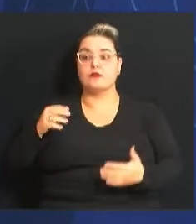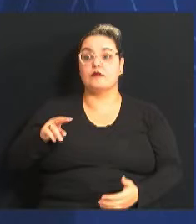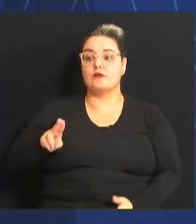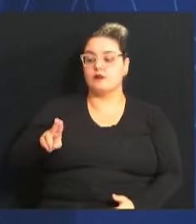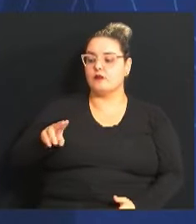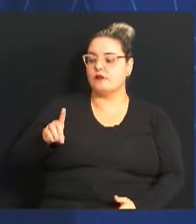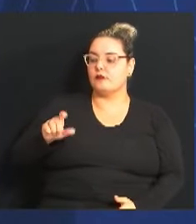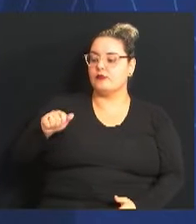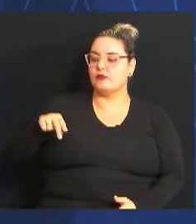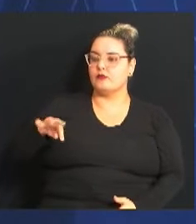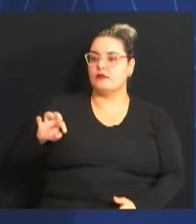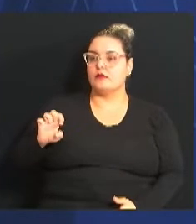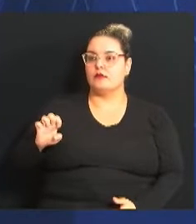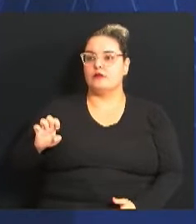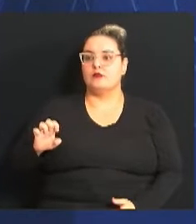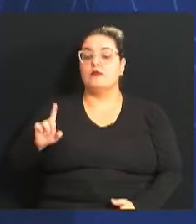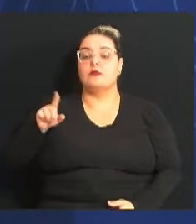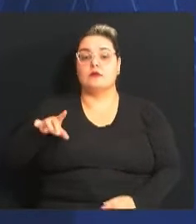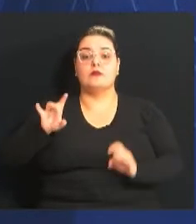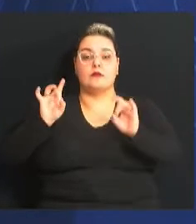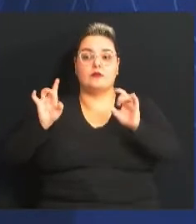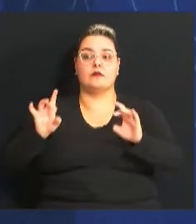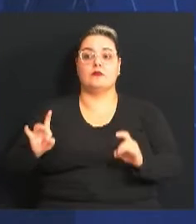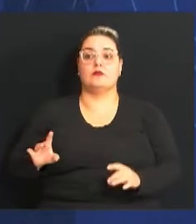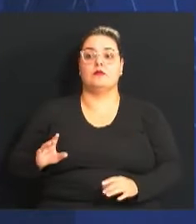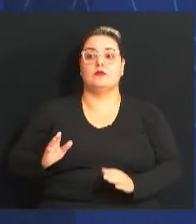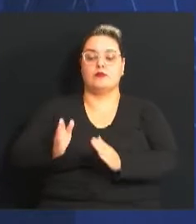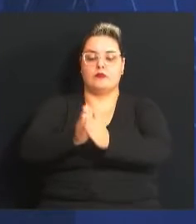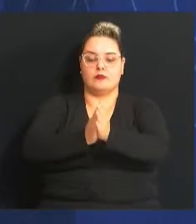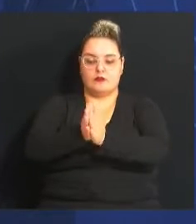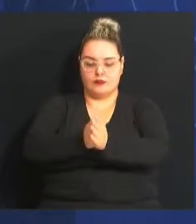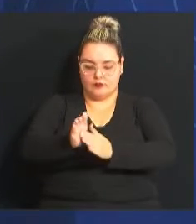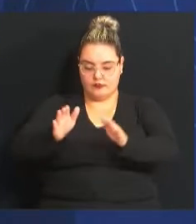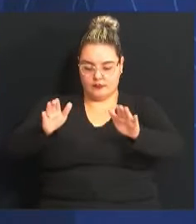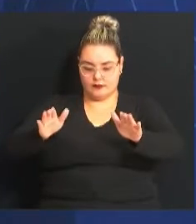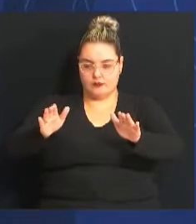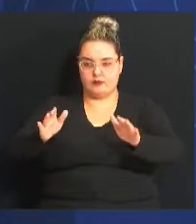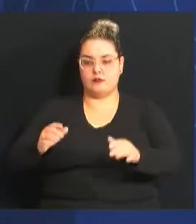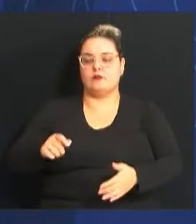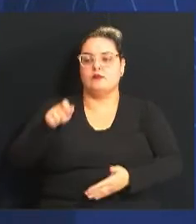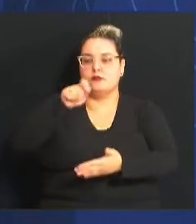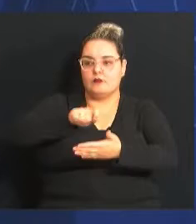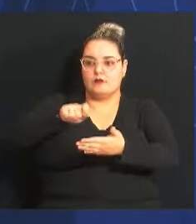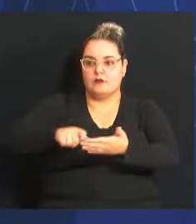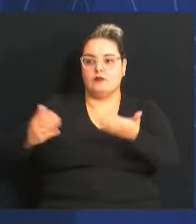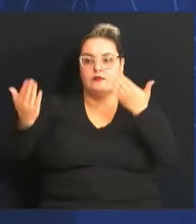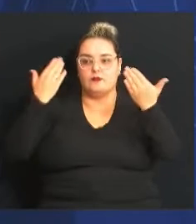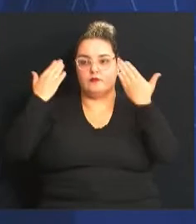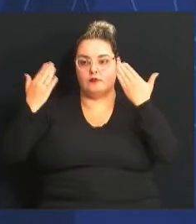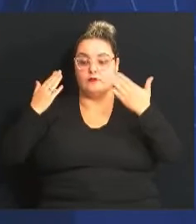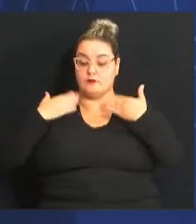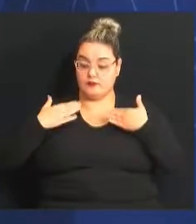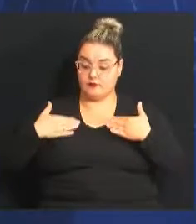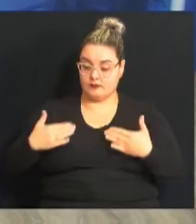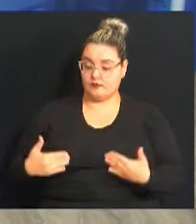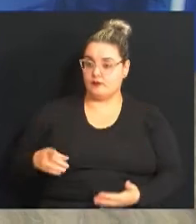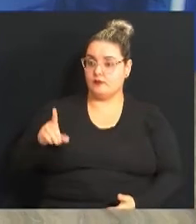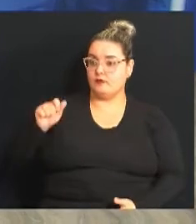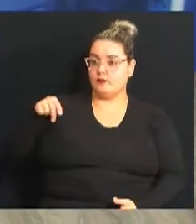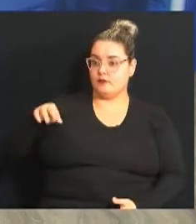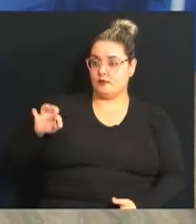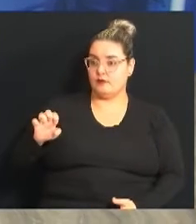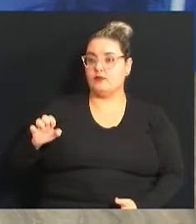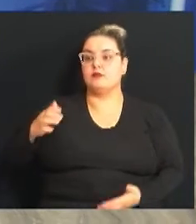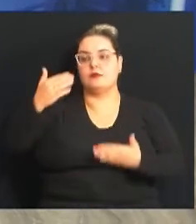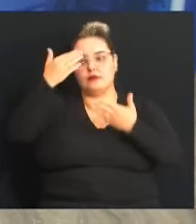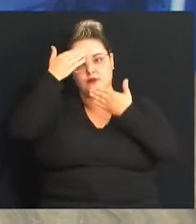que é especialista em análise reikiana, um dos autores do livro Psicologia Corporal. Então, Dante, muito